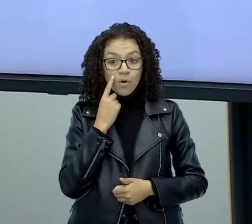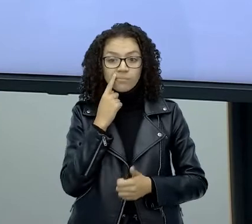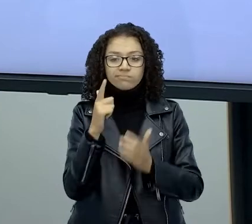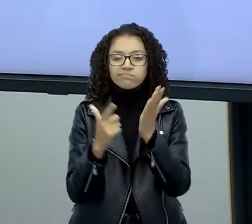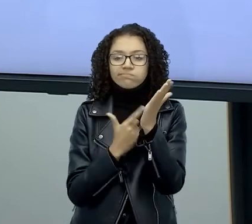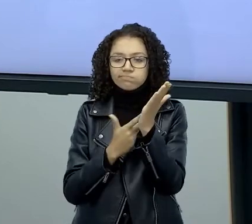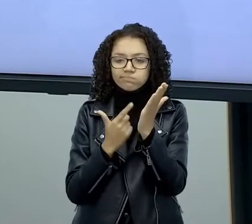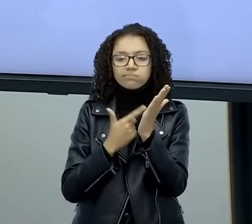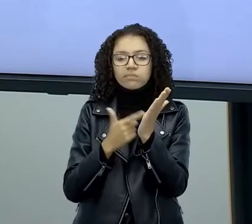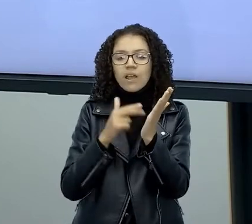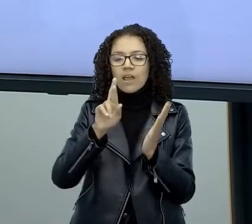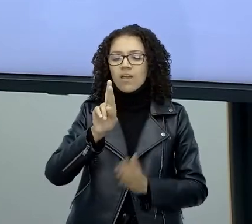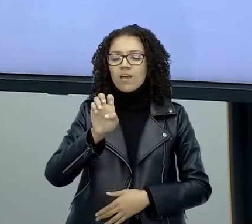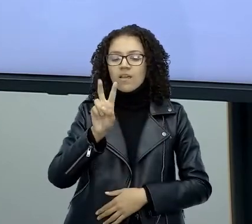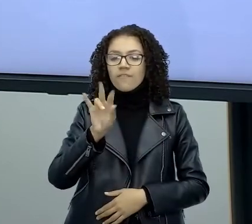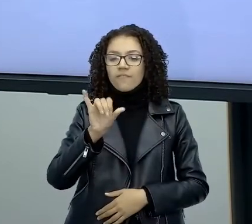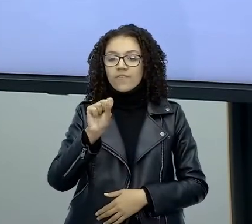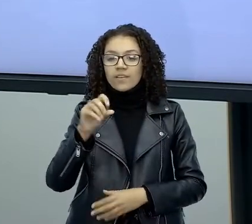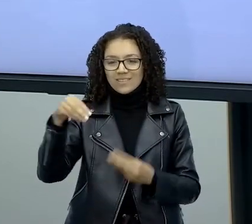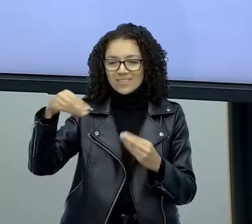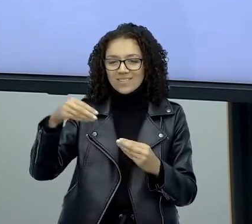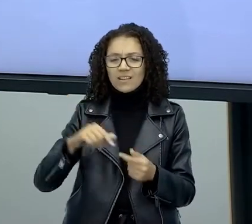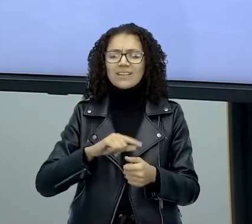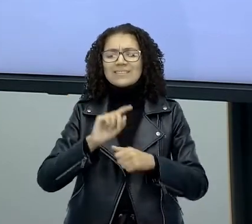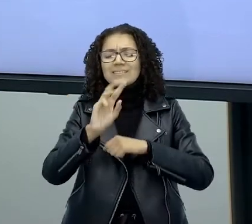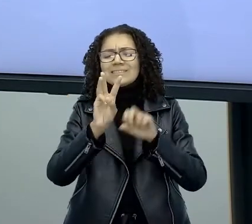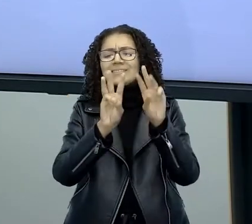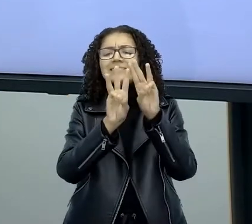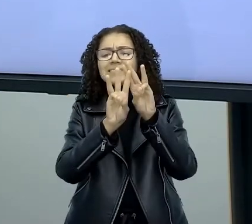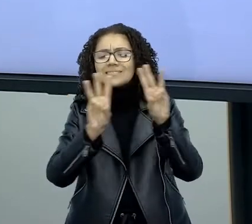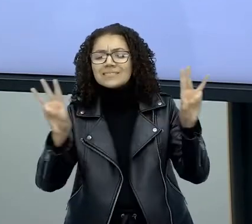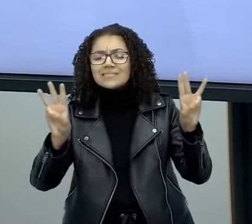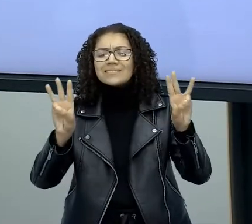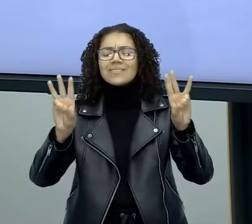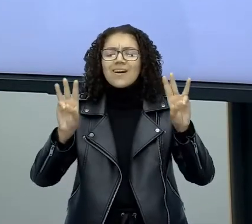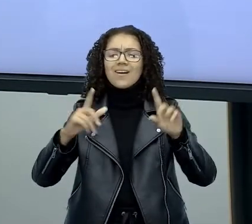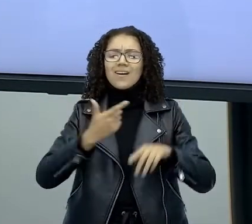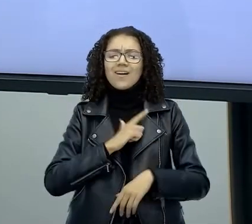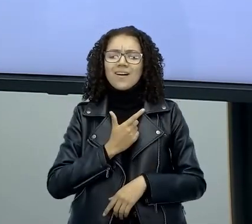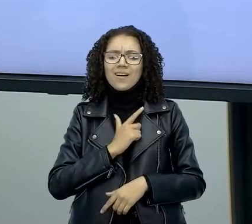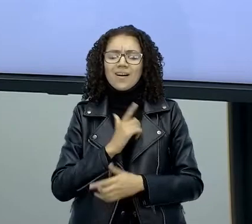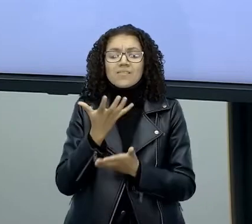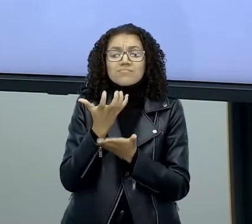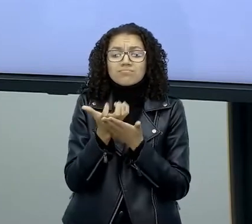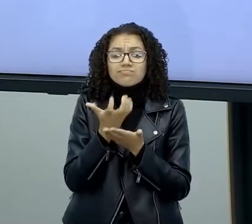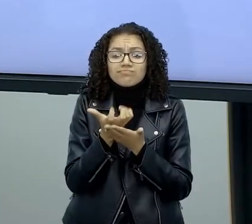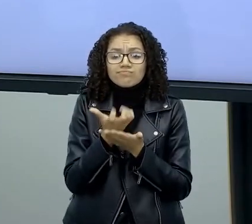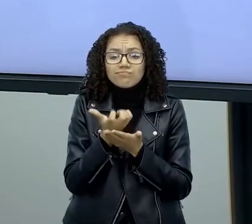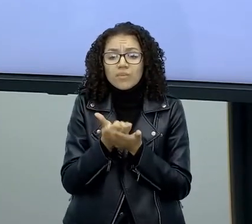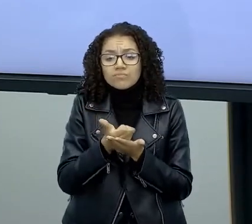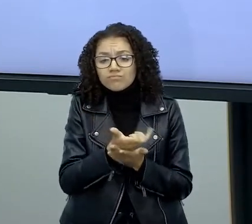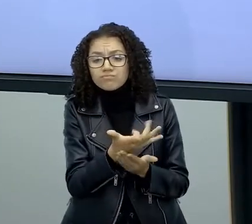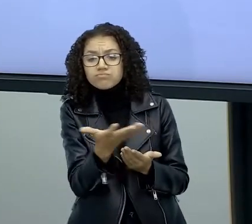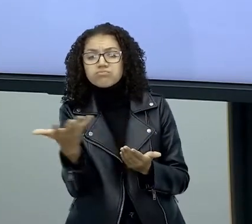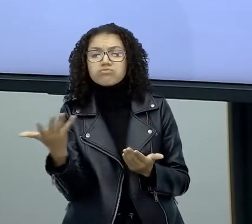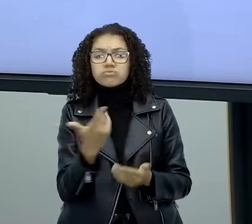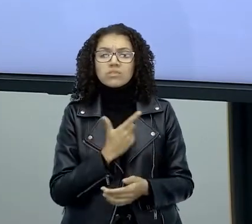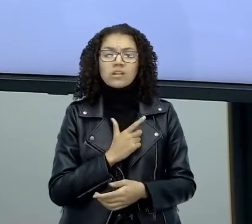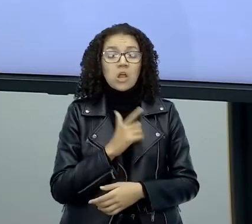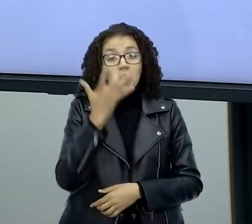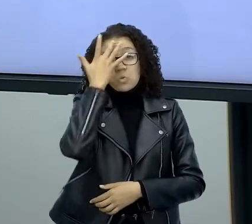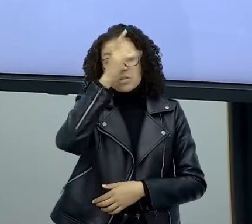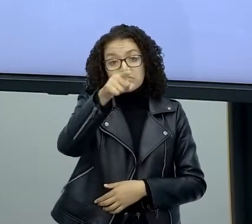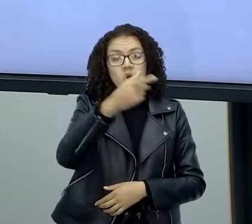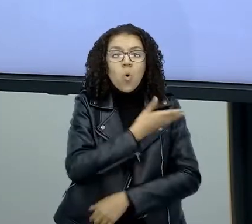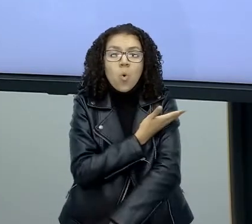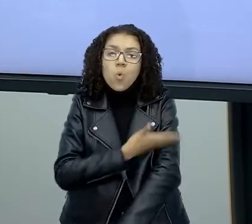revistas, vocês têm sites, vocês têm podcasts. Eu não sei se vocês têm o costume de escutar podcast,